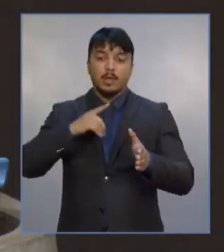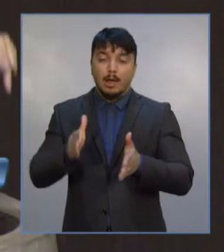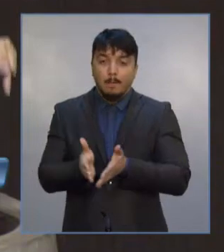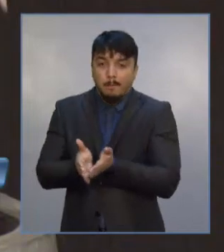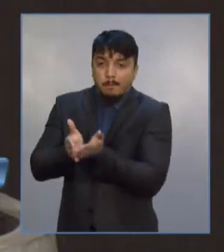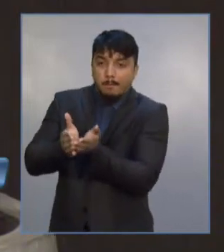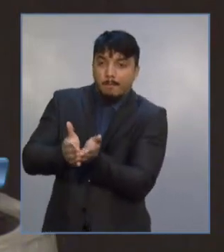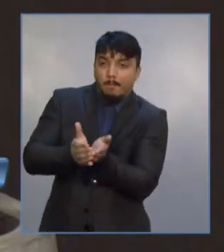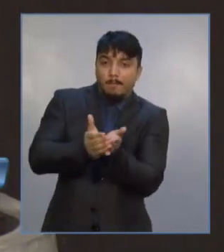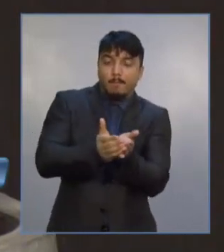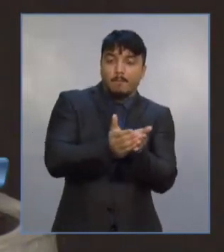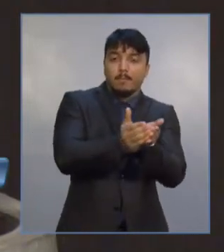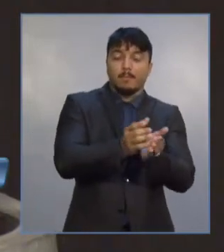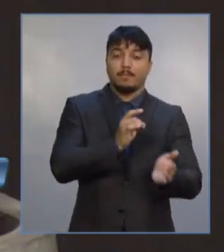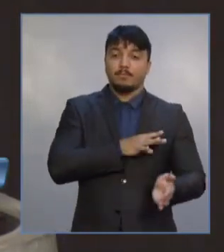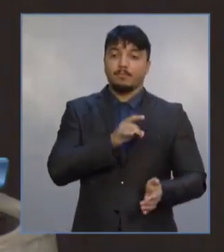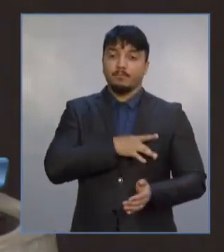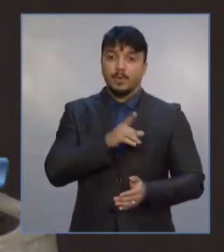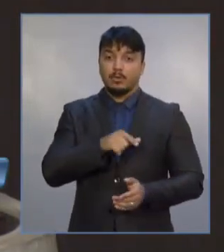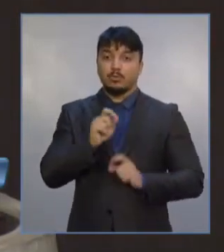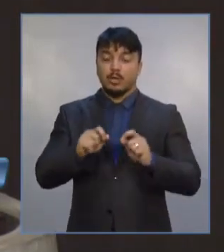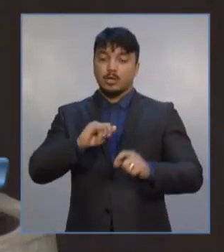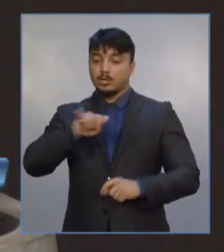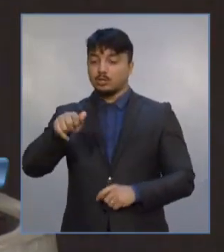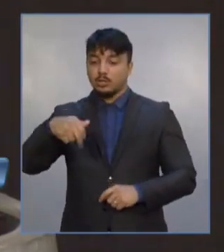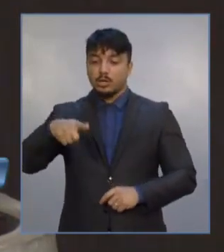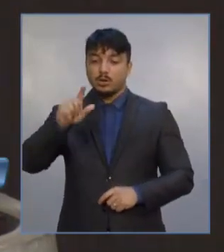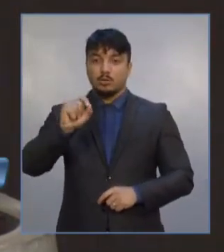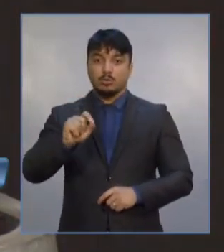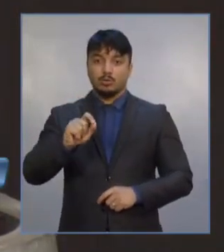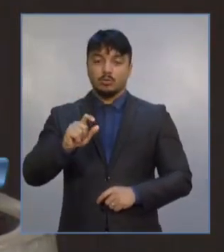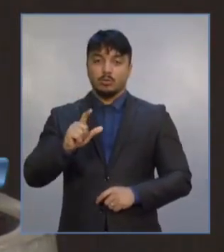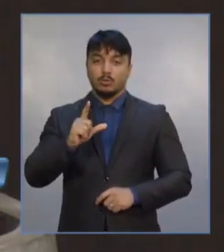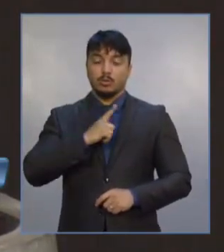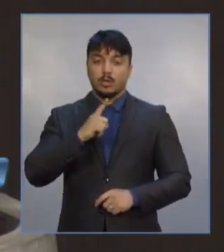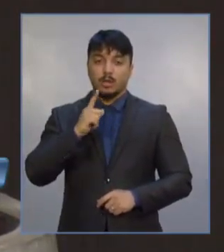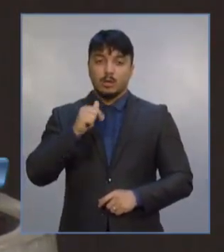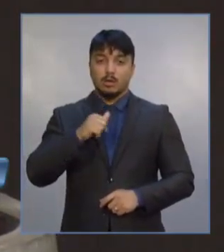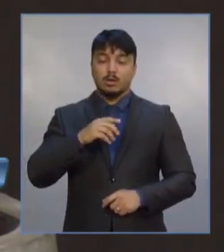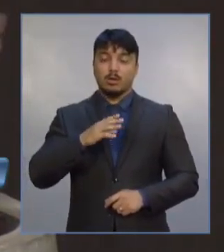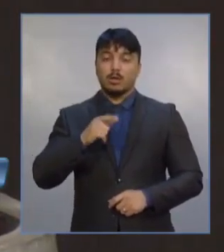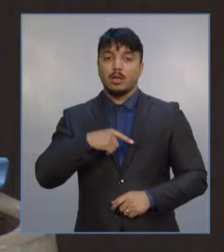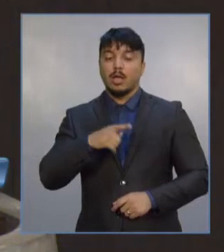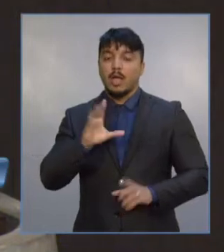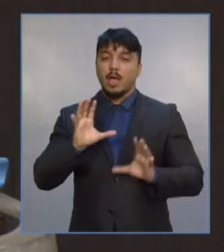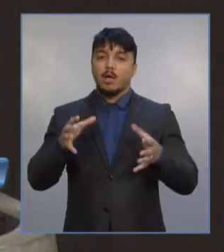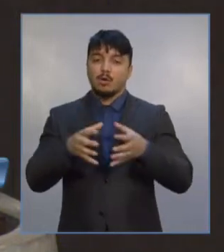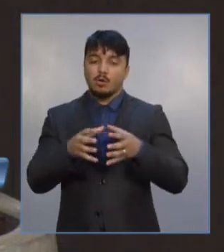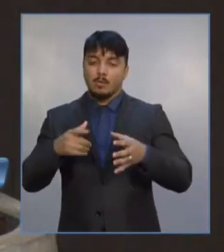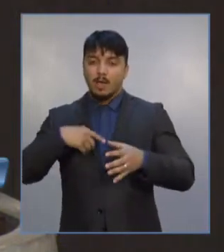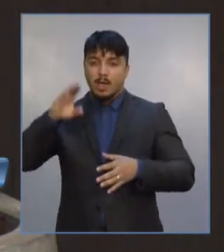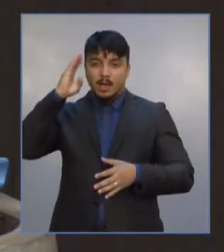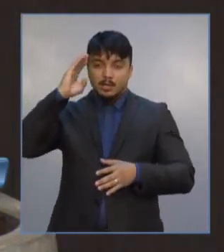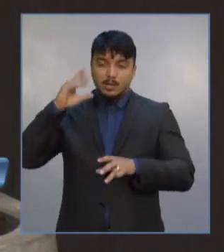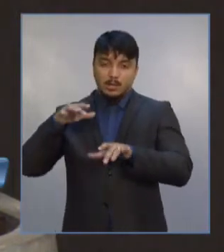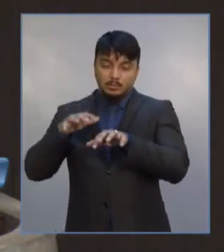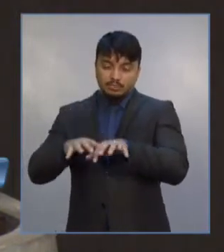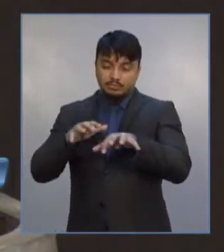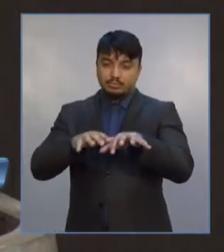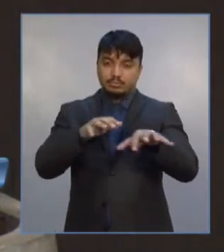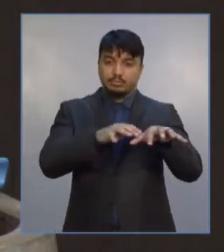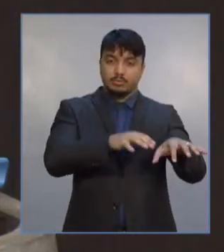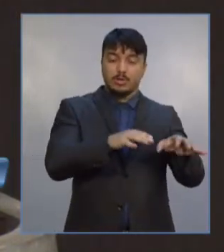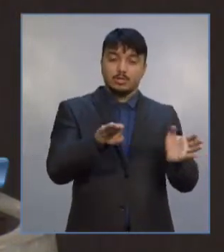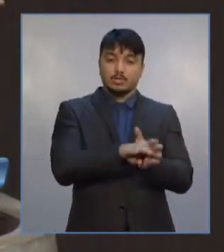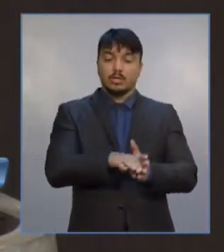porque temiam uma resistência de João Goulart. Quando as tropas do general Mourão Filho estavam descendo de Juiz de Fora ao Rio de